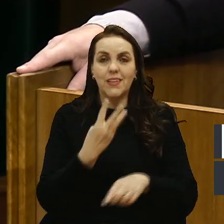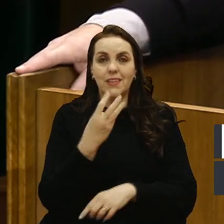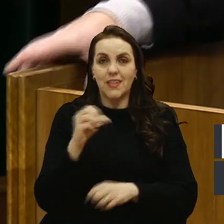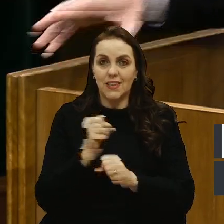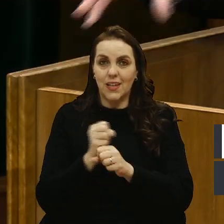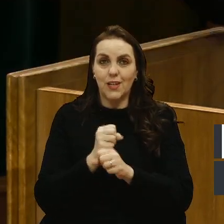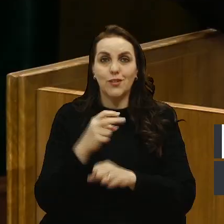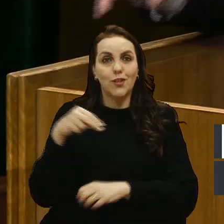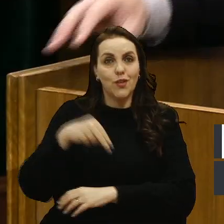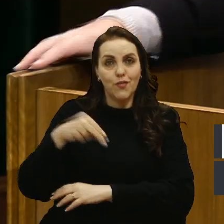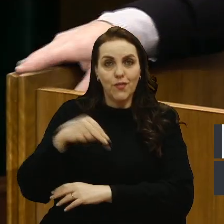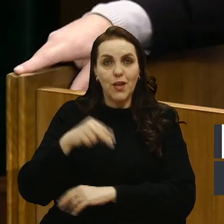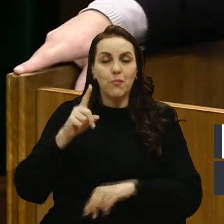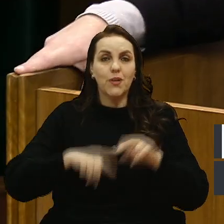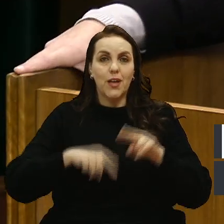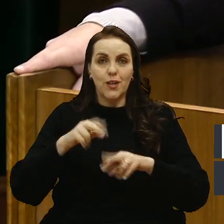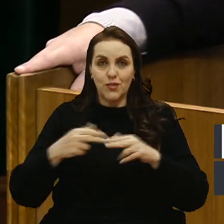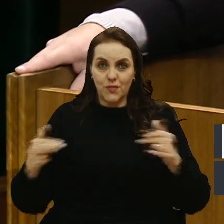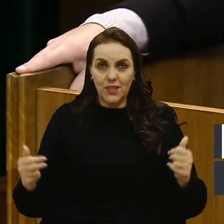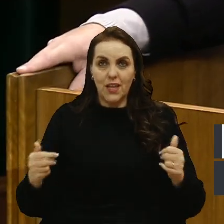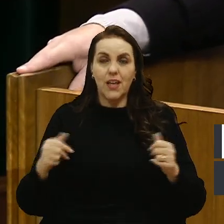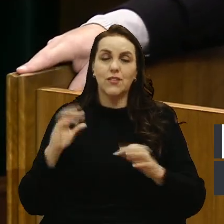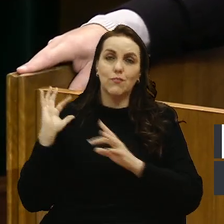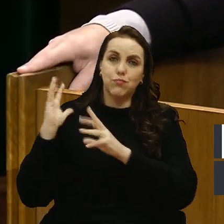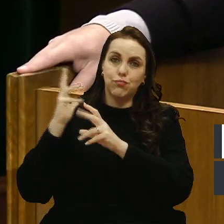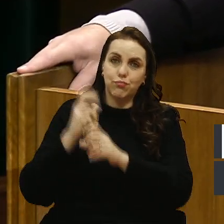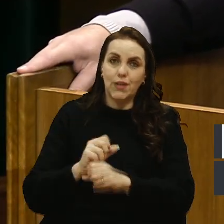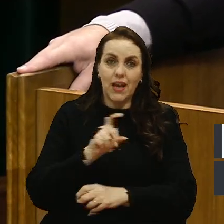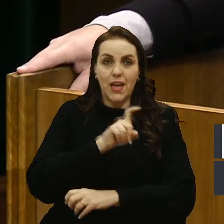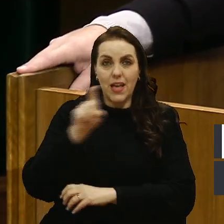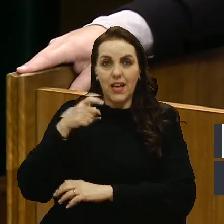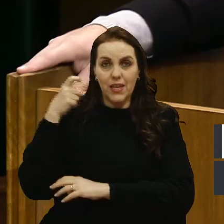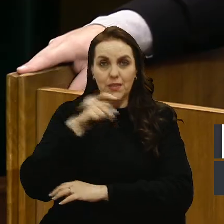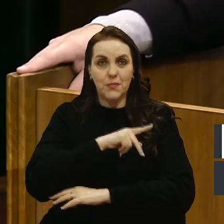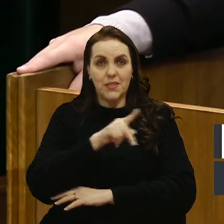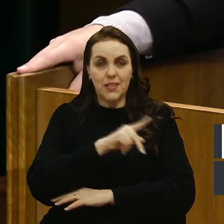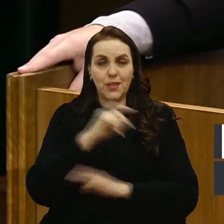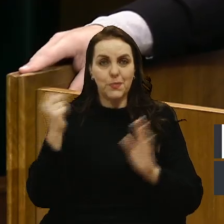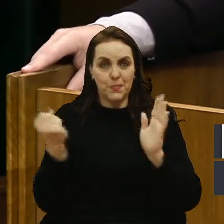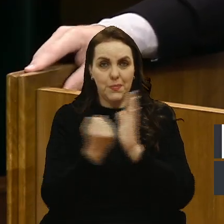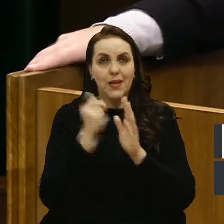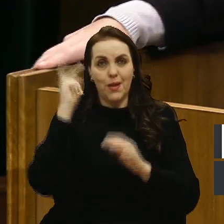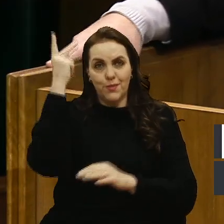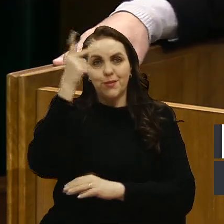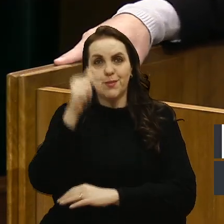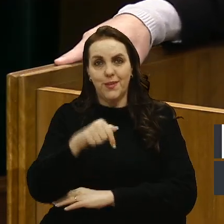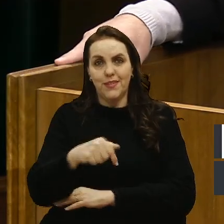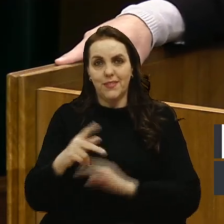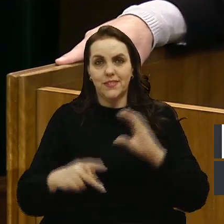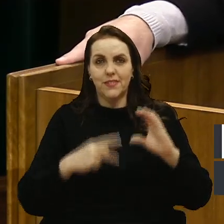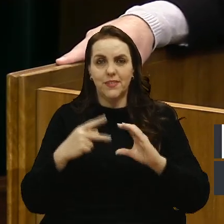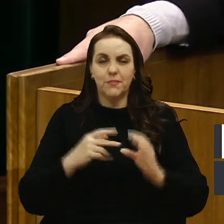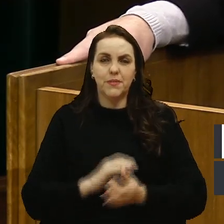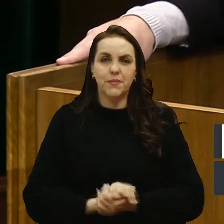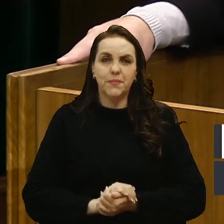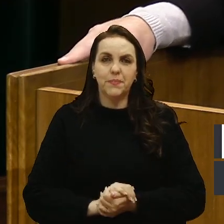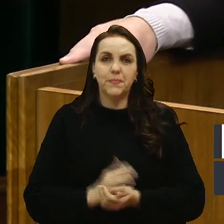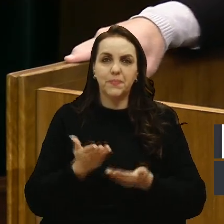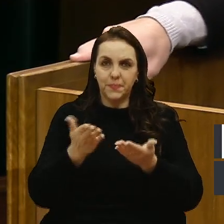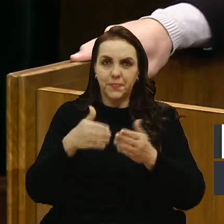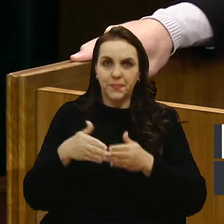muitas atividades, um resgate de ex-presidentes, de quem deixou história aqui. Sua parte, vereador Fios.